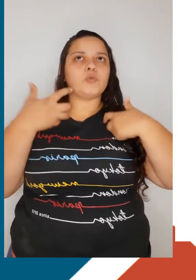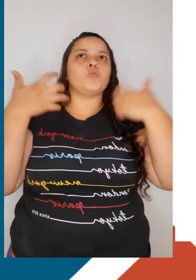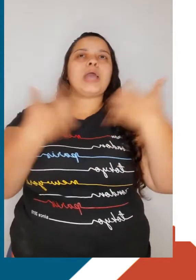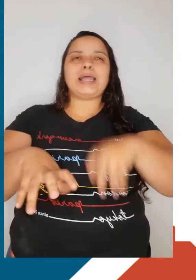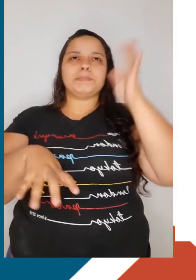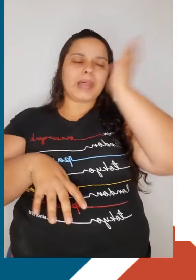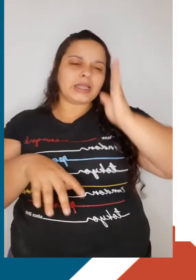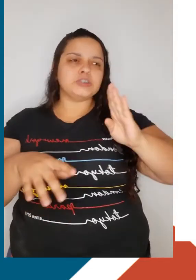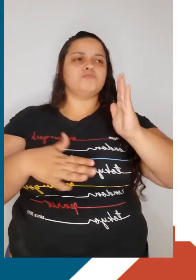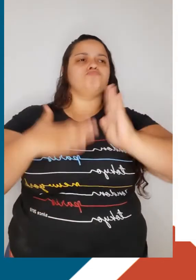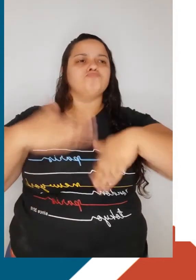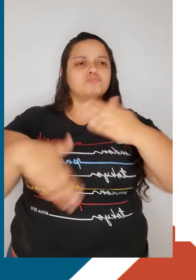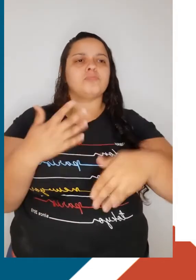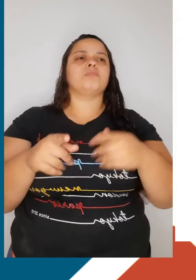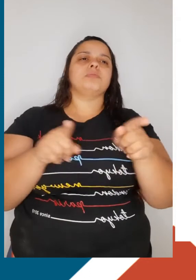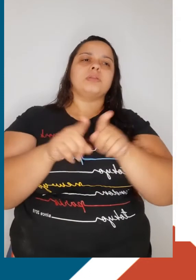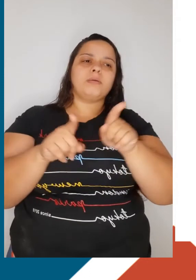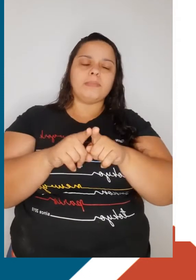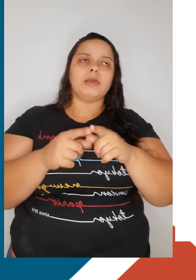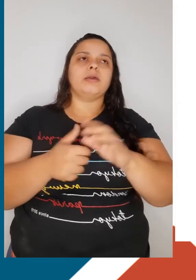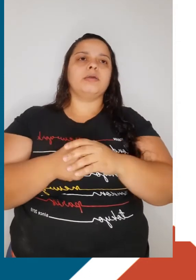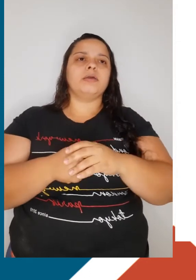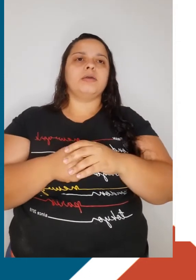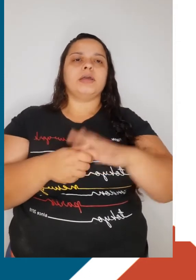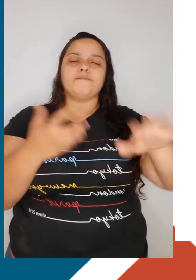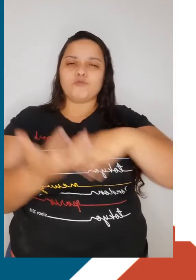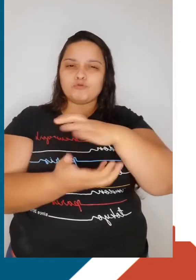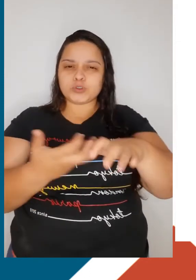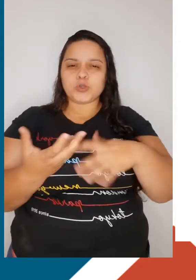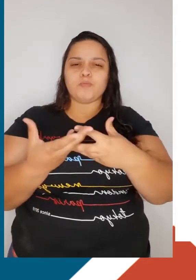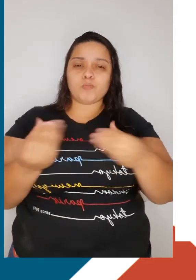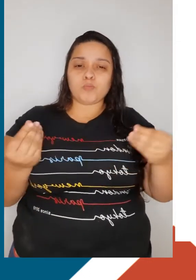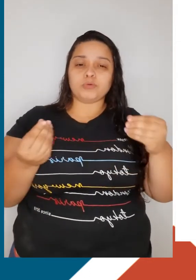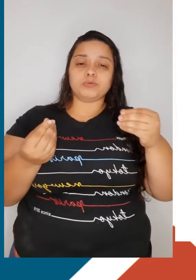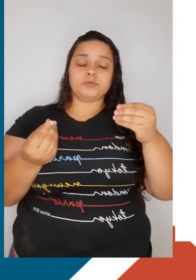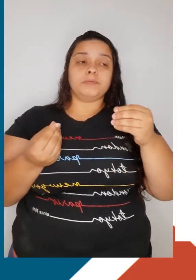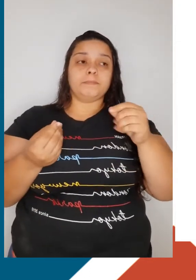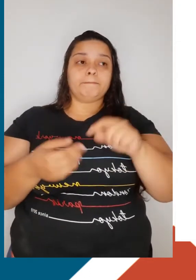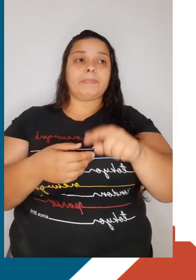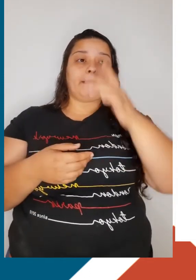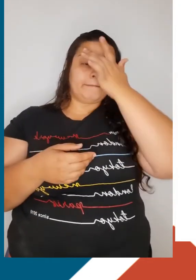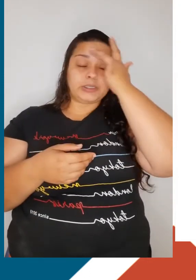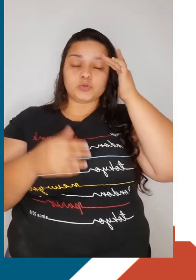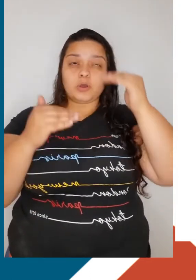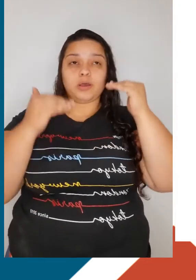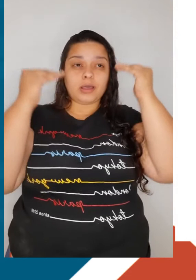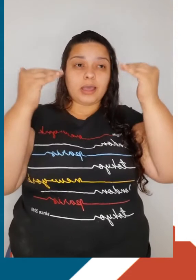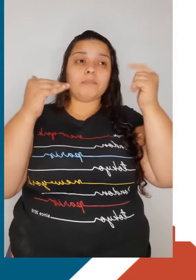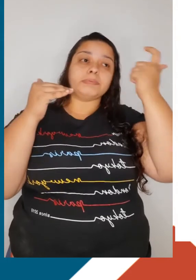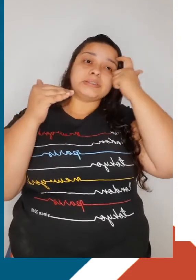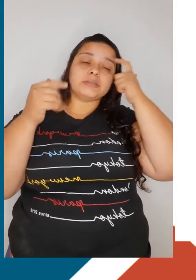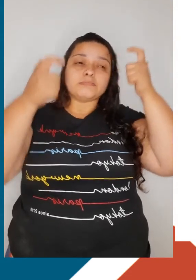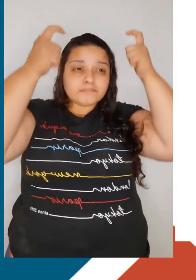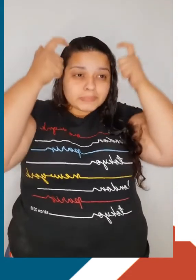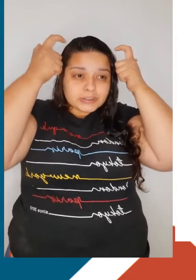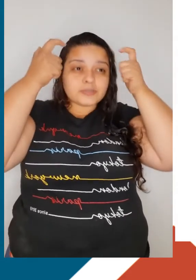pretensões e diante das eminentes revoltas escravas inspiradas na Revolução Haitiana, parte das elites coloniais